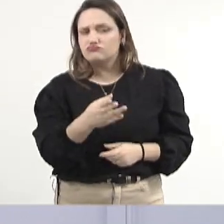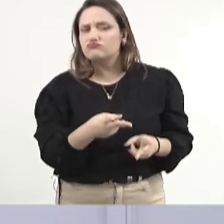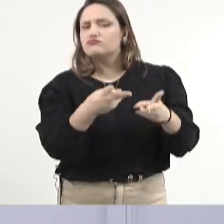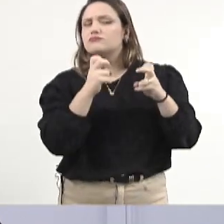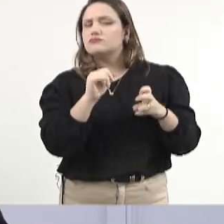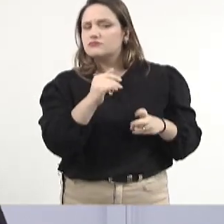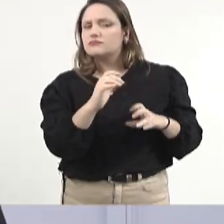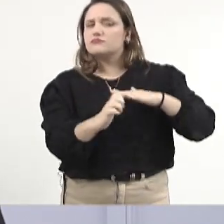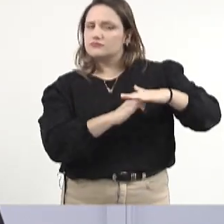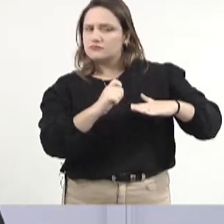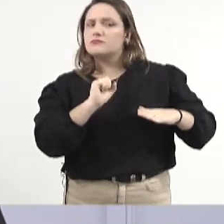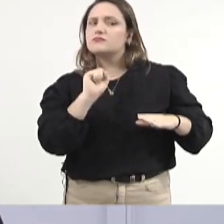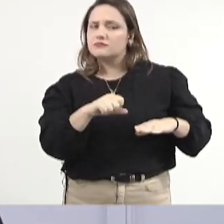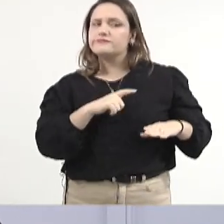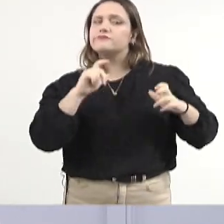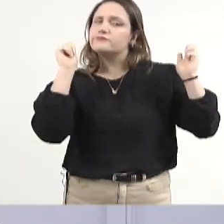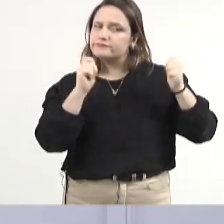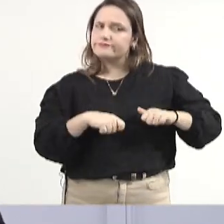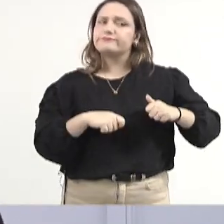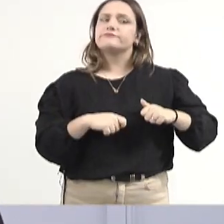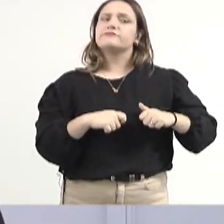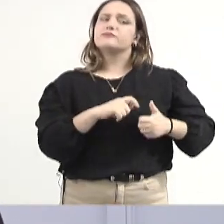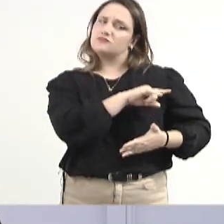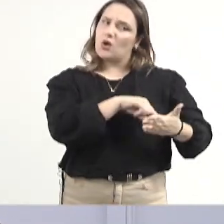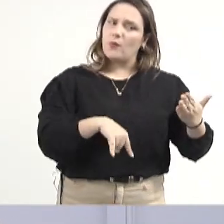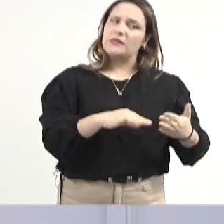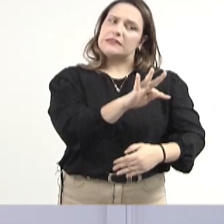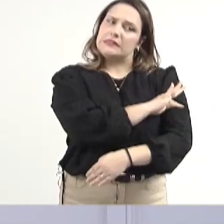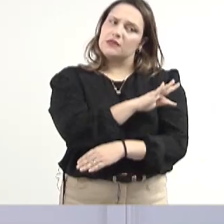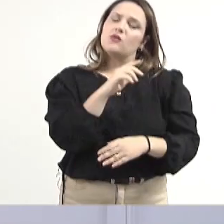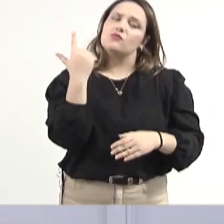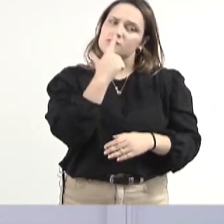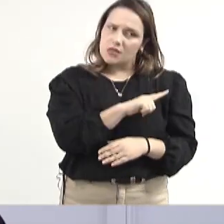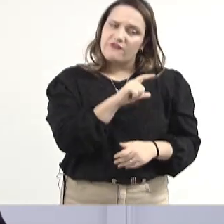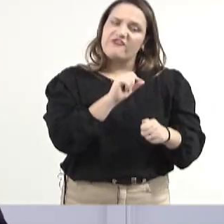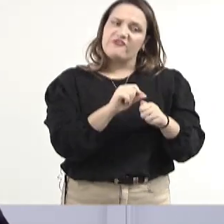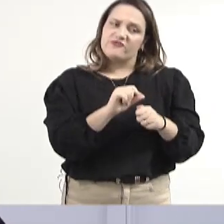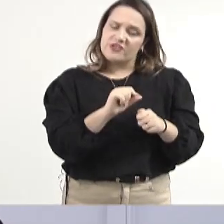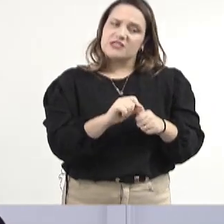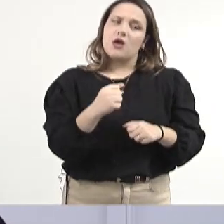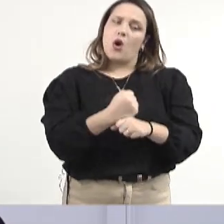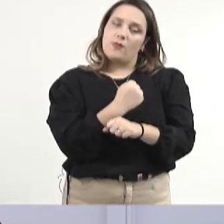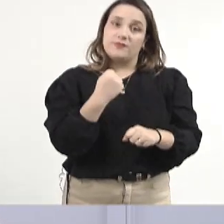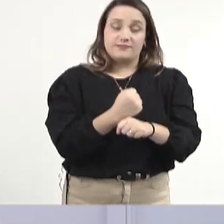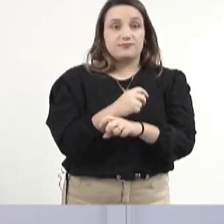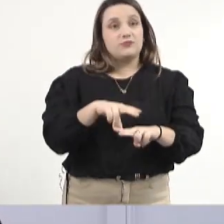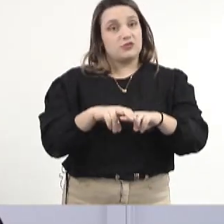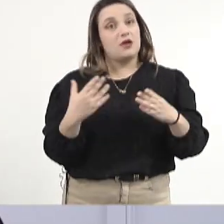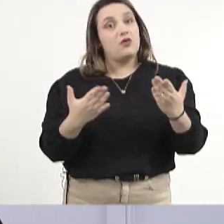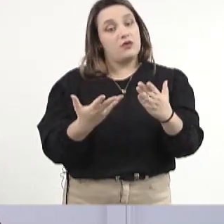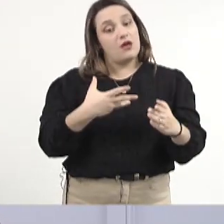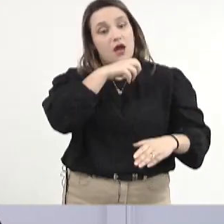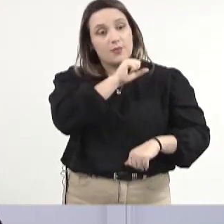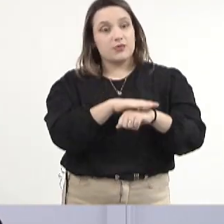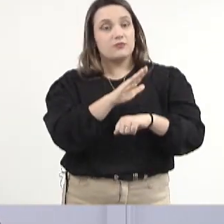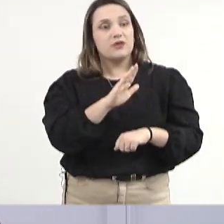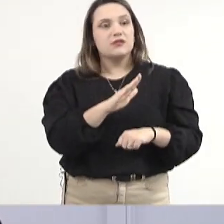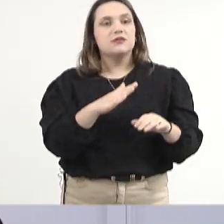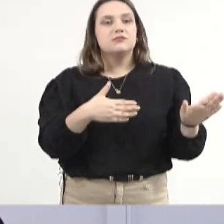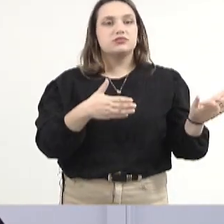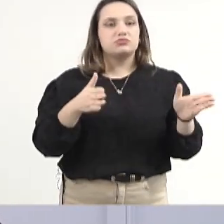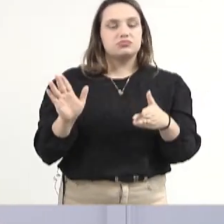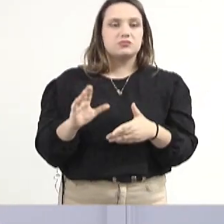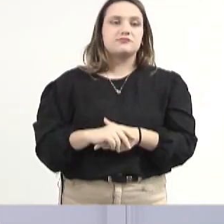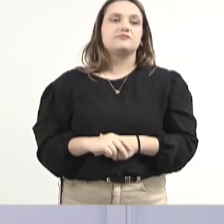que está participando tem efetivamente documentação e condições técnicas de realizar a obra. Então vai acelerar, vai dar mais eficiência,